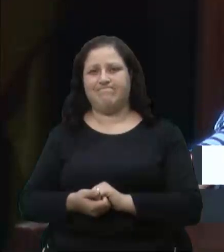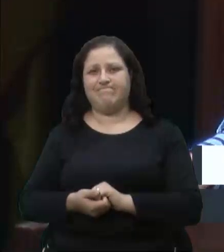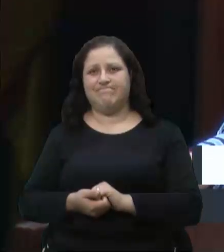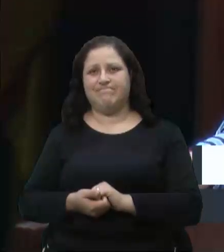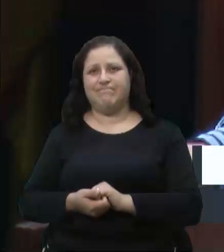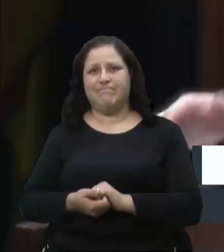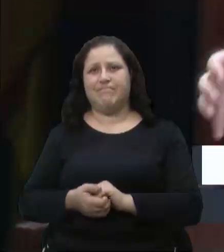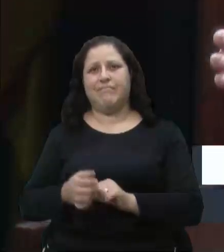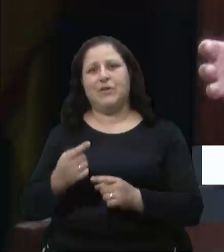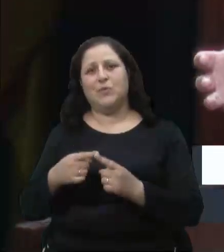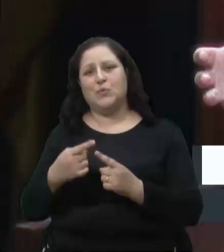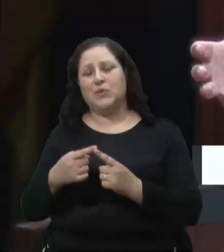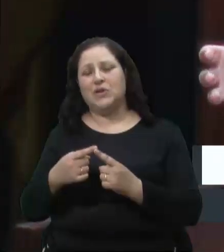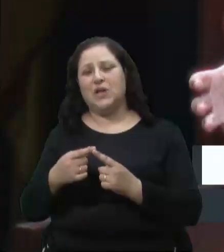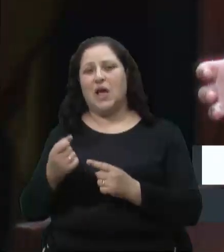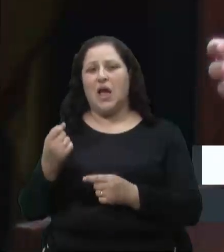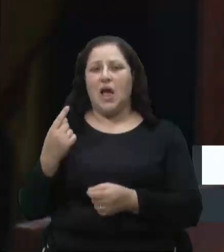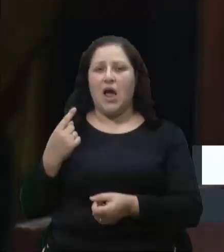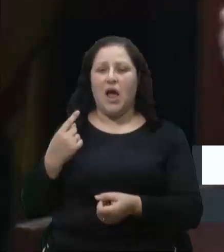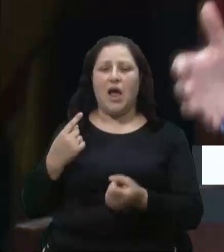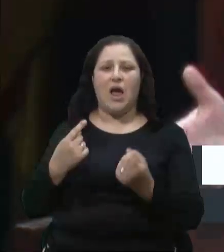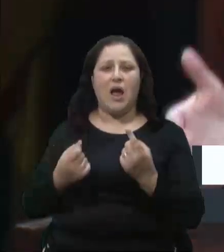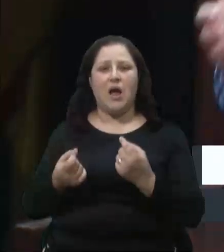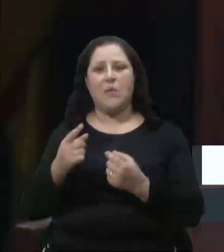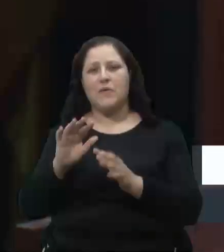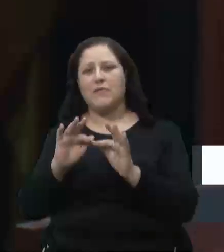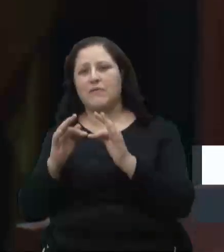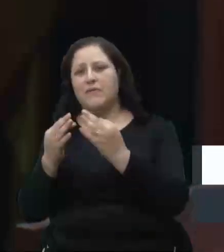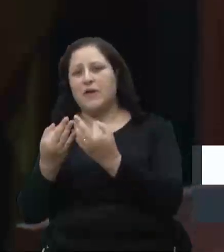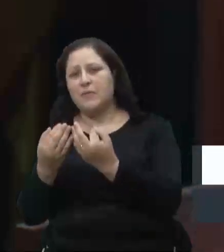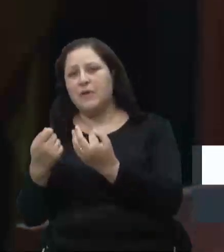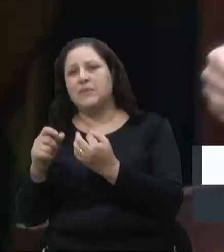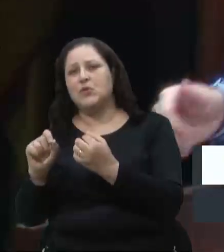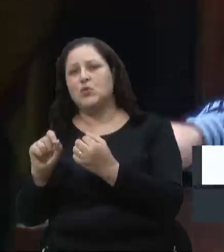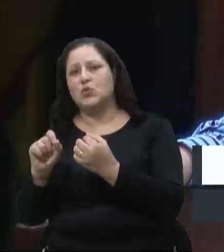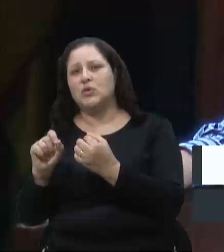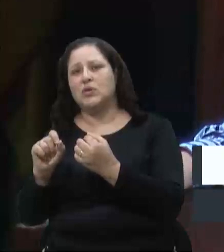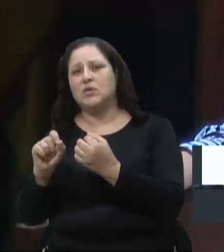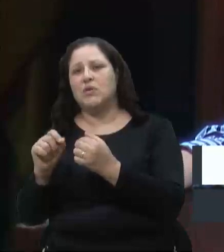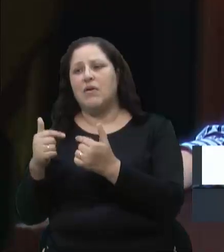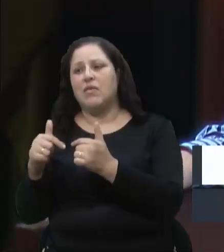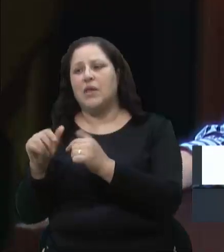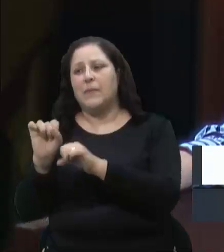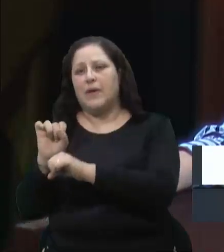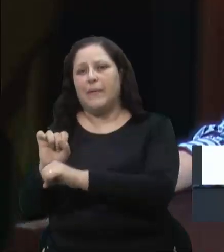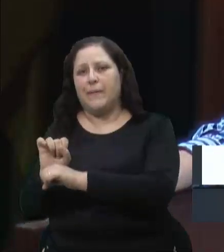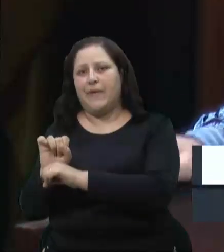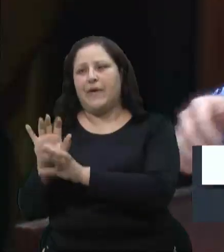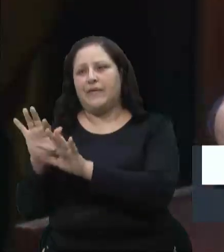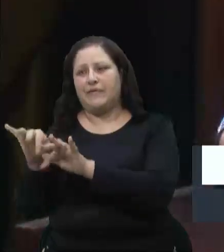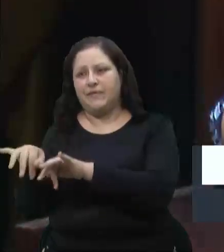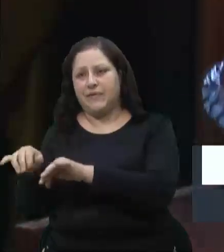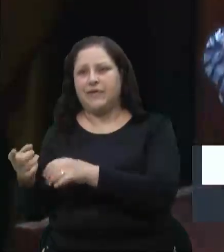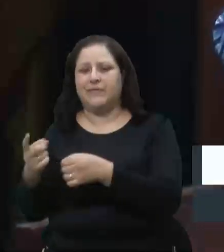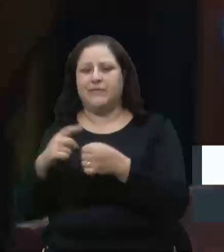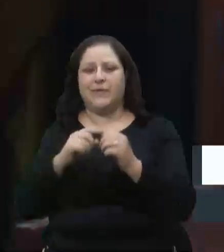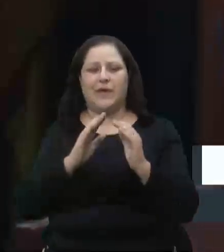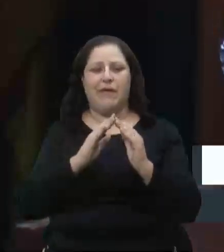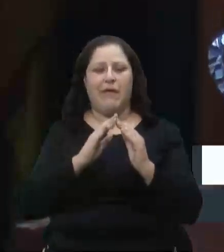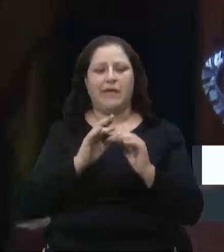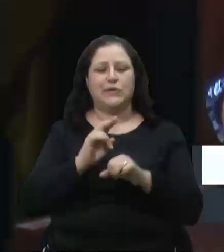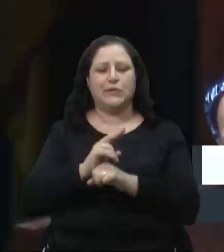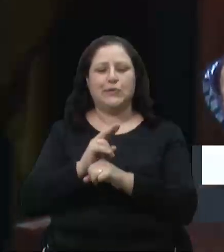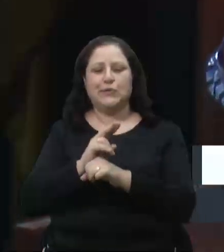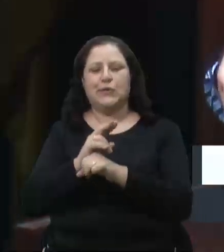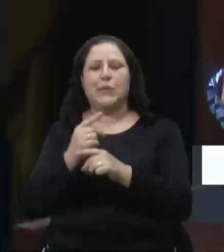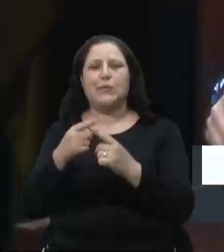Porque algumas famílias, o pai ou a mãe precisam parar de trabalhar para ter que cuidar da criança, porque as escolas não conseguem dar o